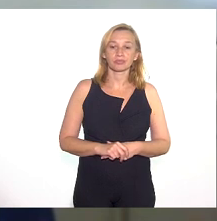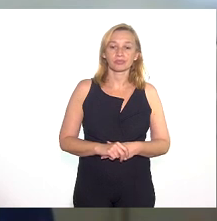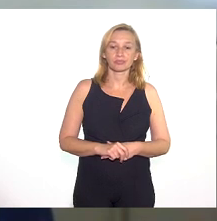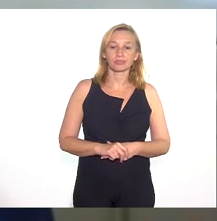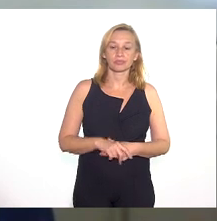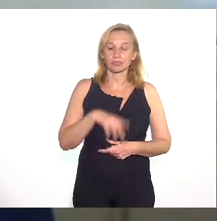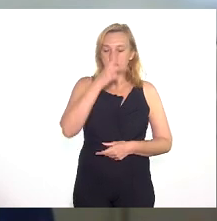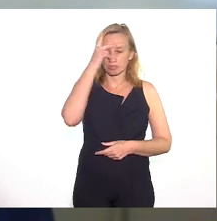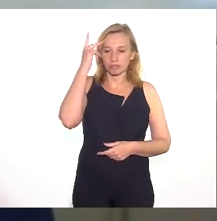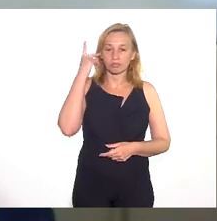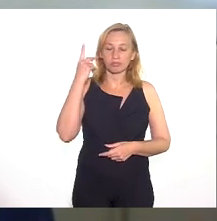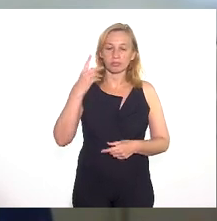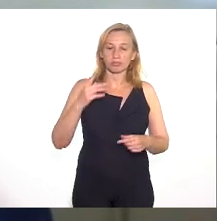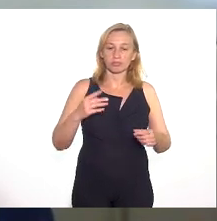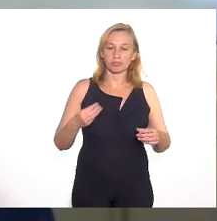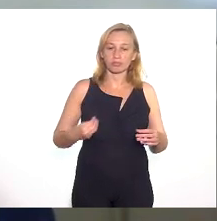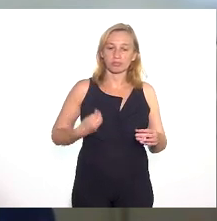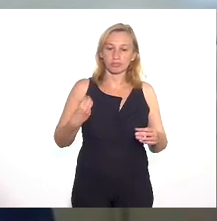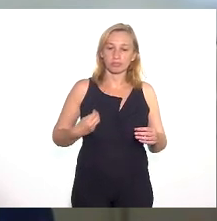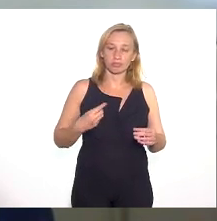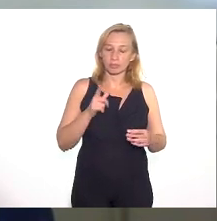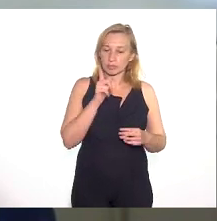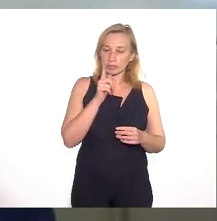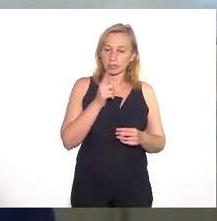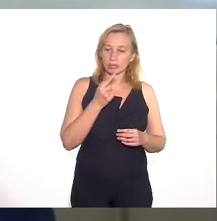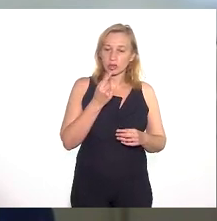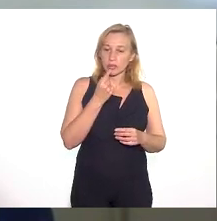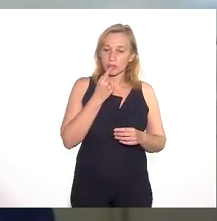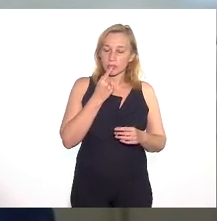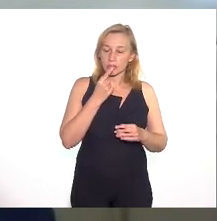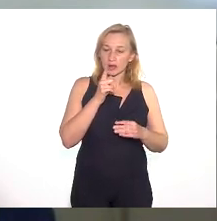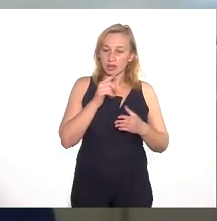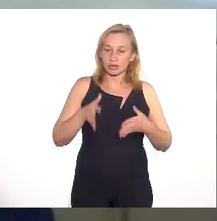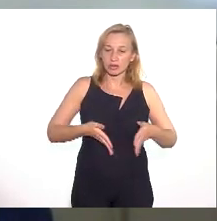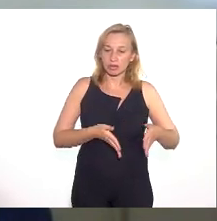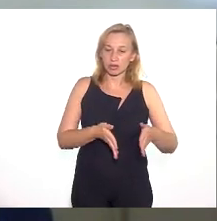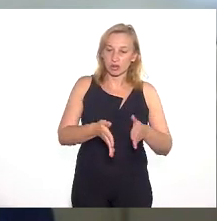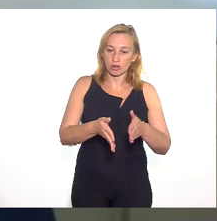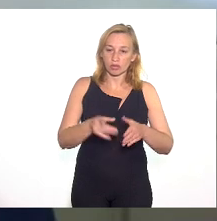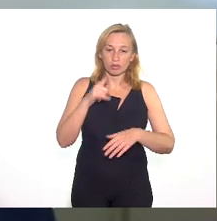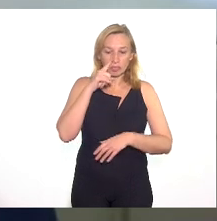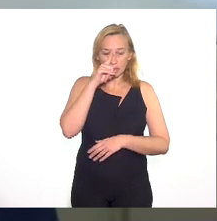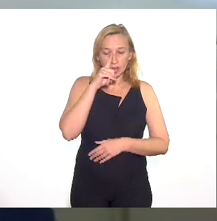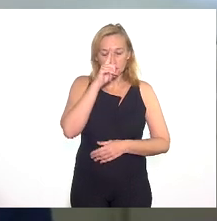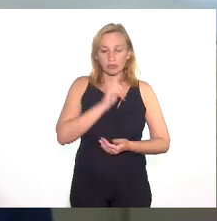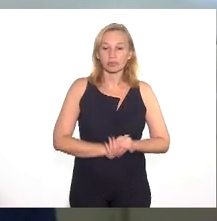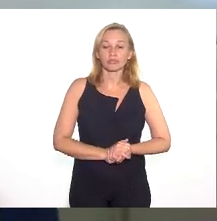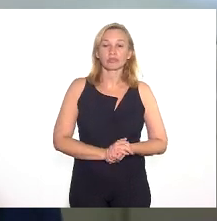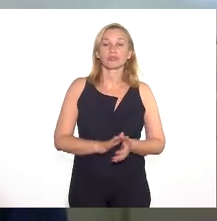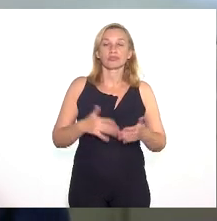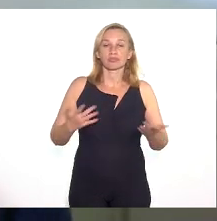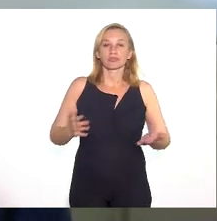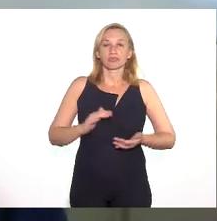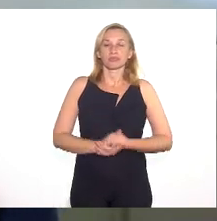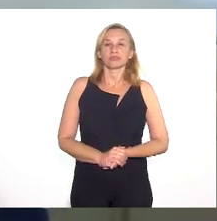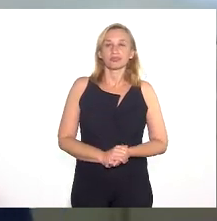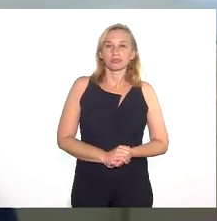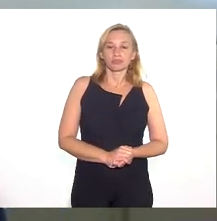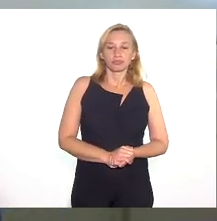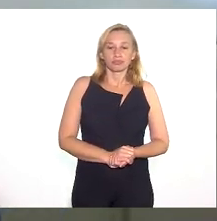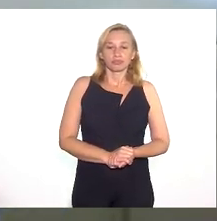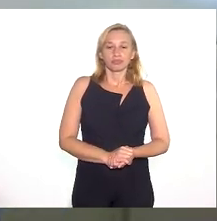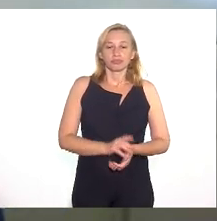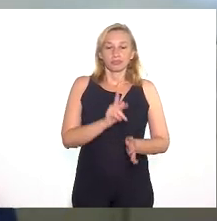desastrosa essas ocupações na ocorrência do sinistro da região serrana. Então, meu parecer, no mérito